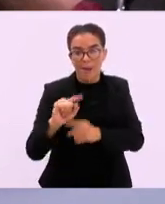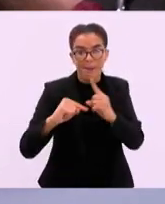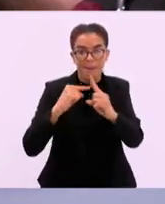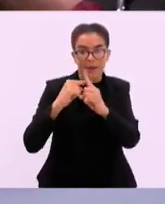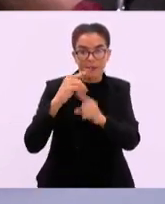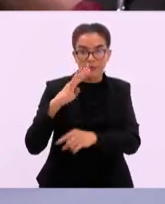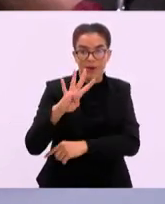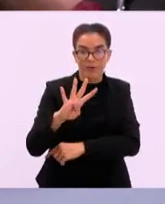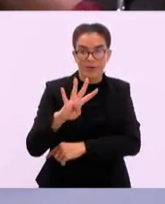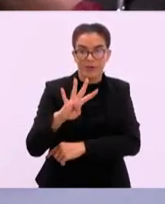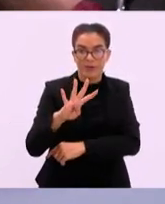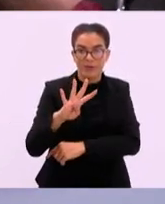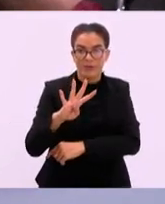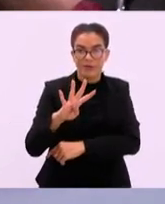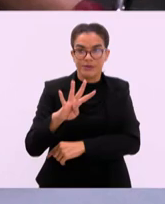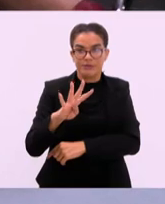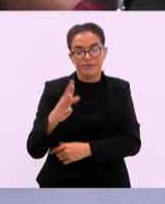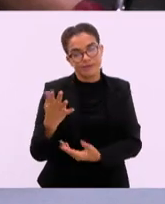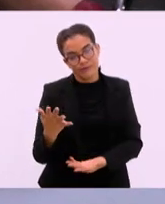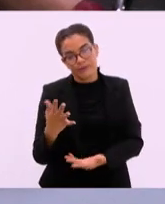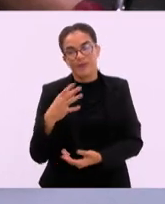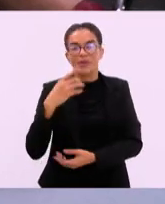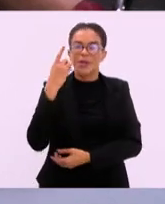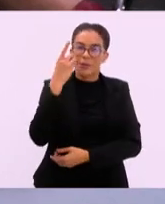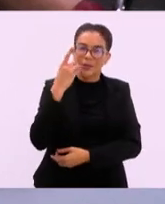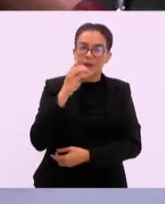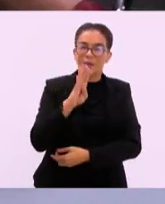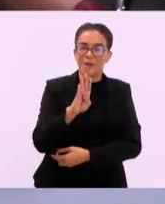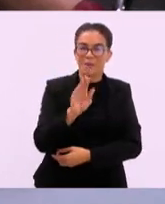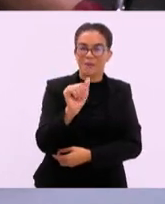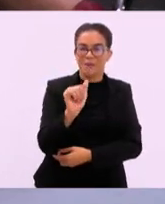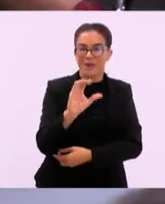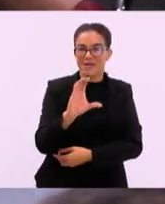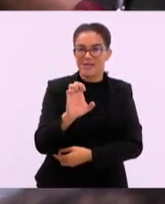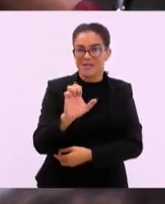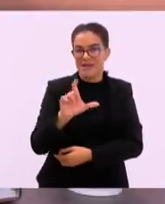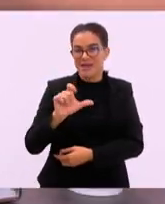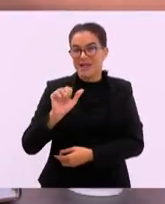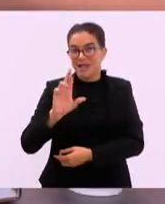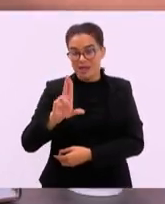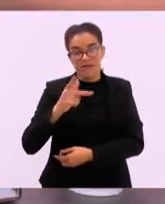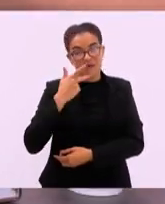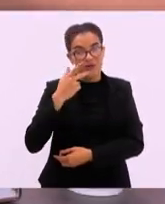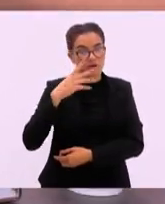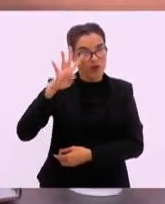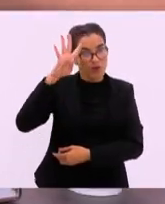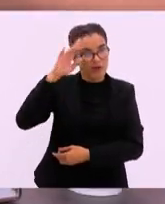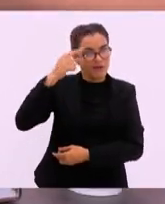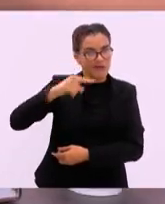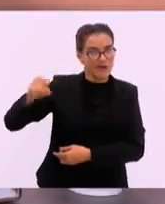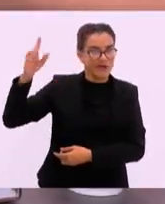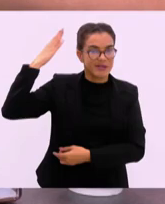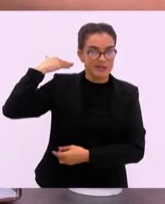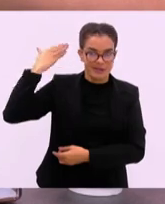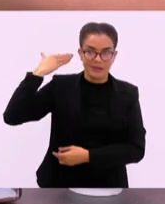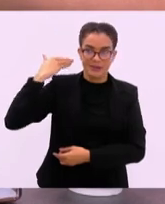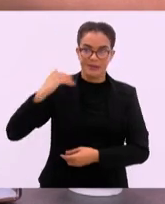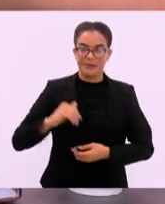matéria jornalista, assim, o deputado Bacelar falou sobre isso segunda-feira. O deputado Amorim estava presente e assistiu.